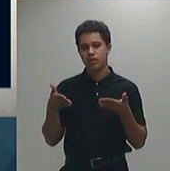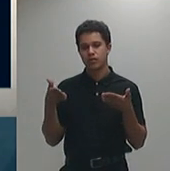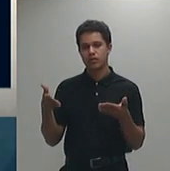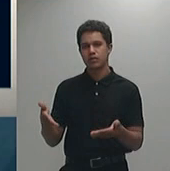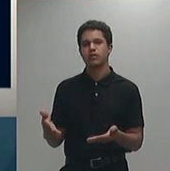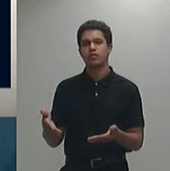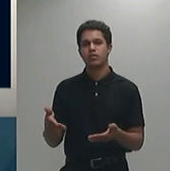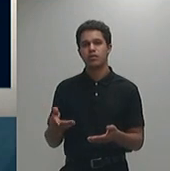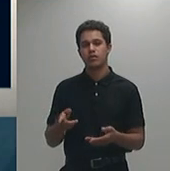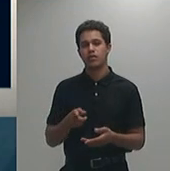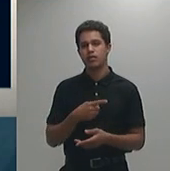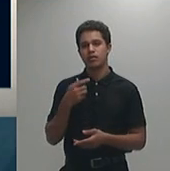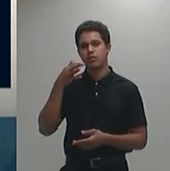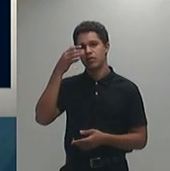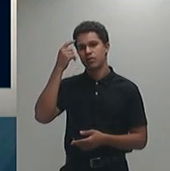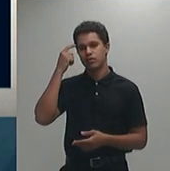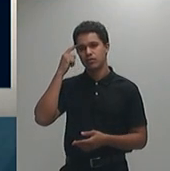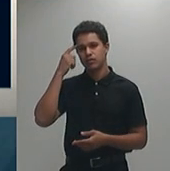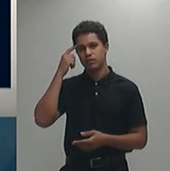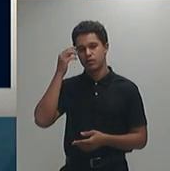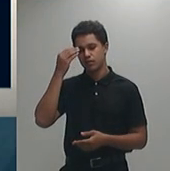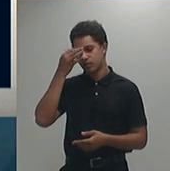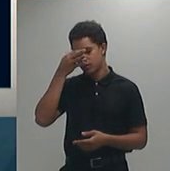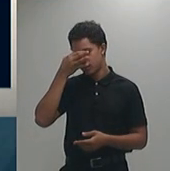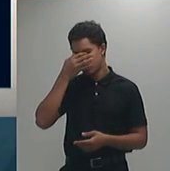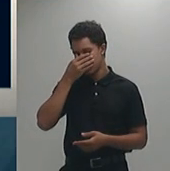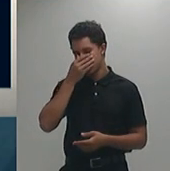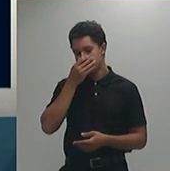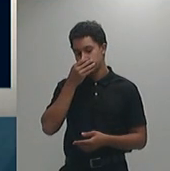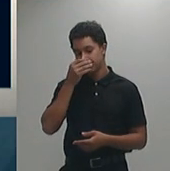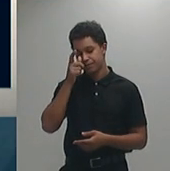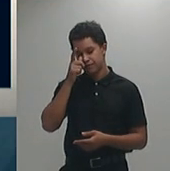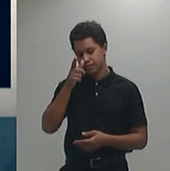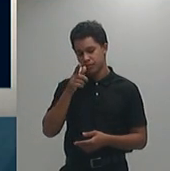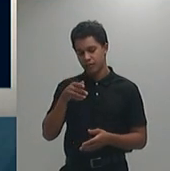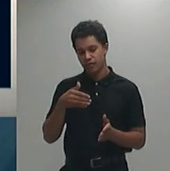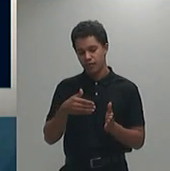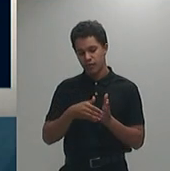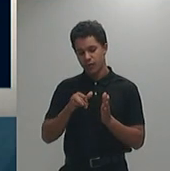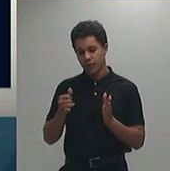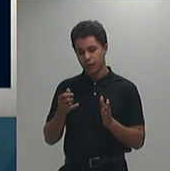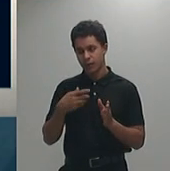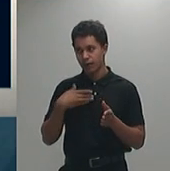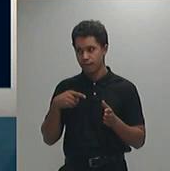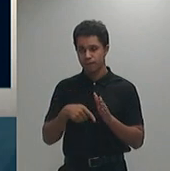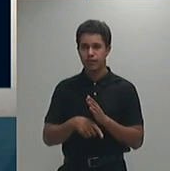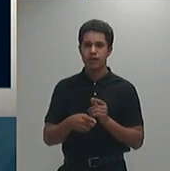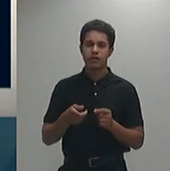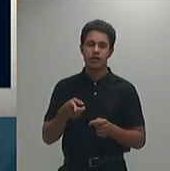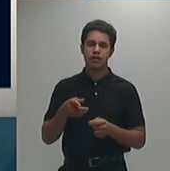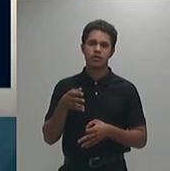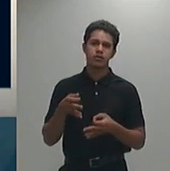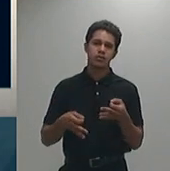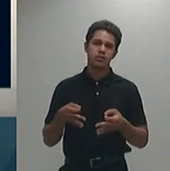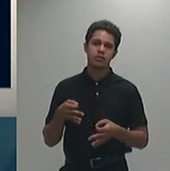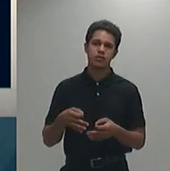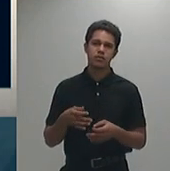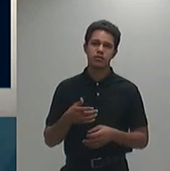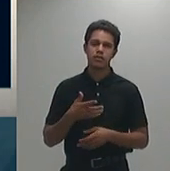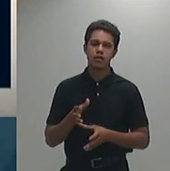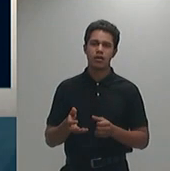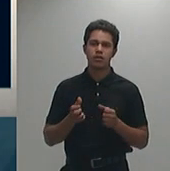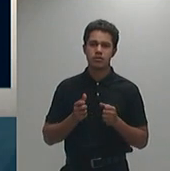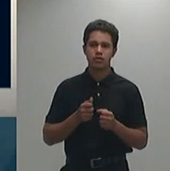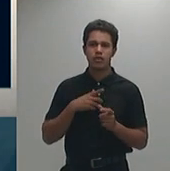interessados o minoritário j9je e o fundo nesse interregno ajuizaram adquirindo reduzido a